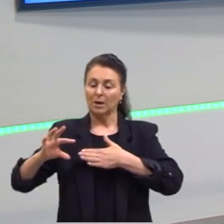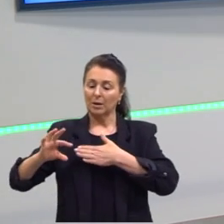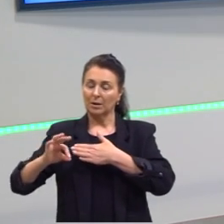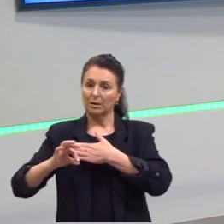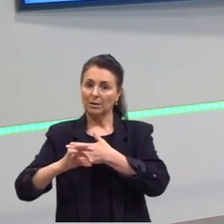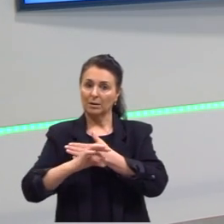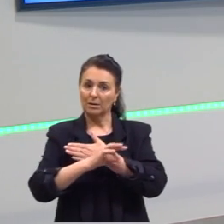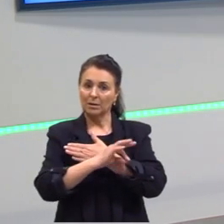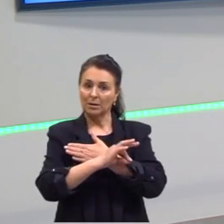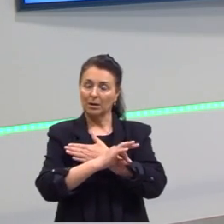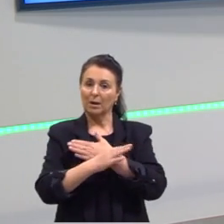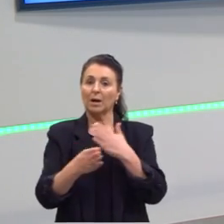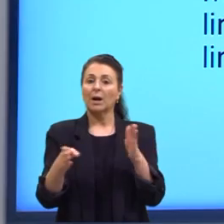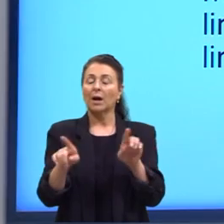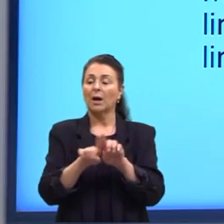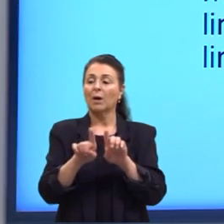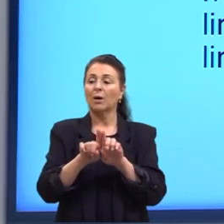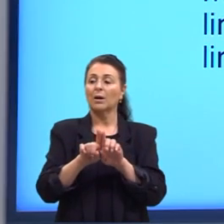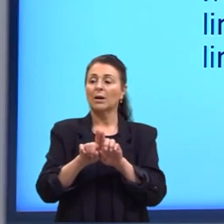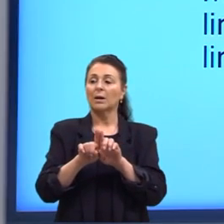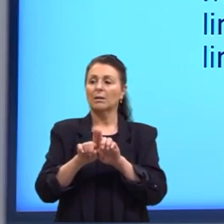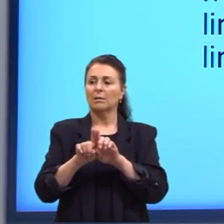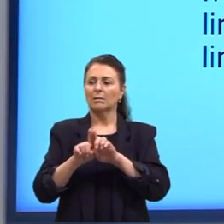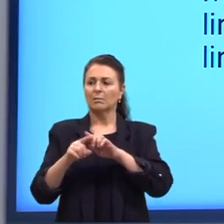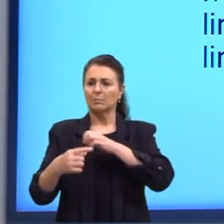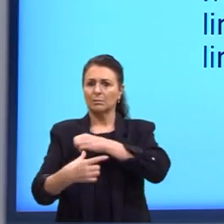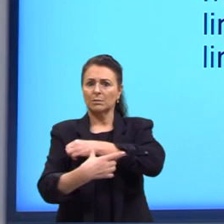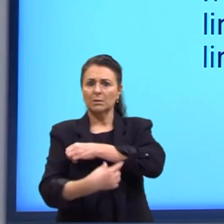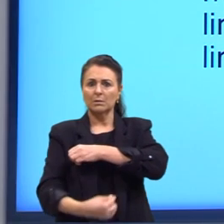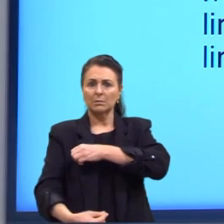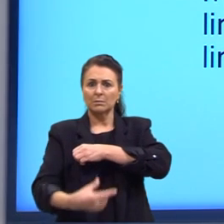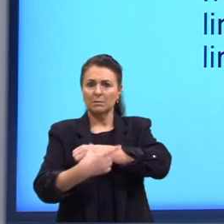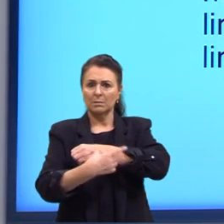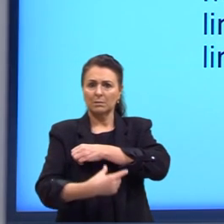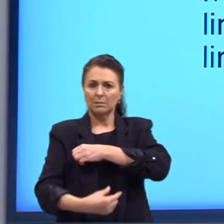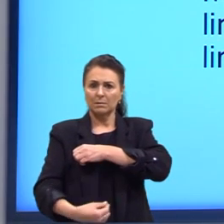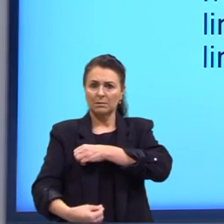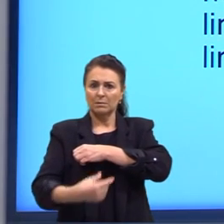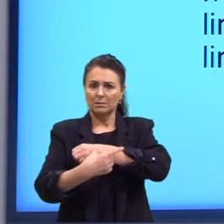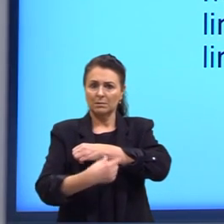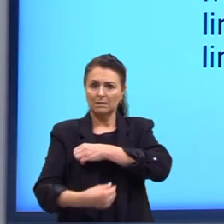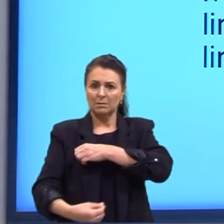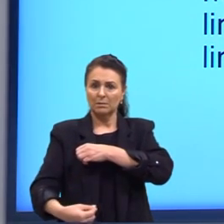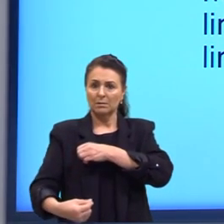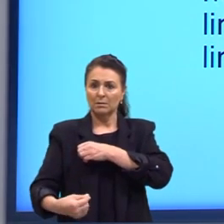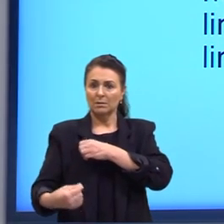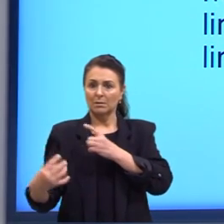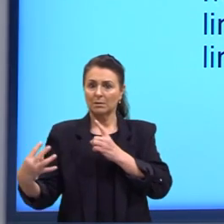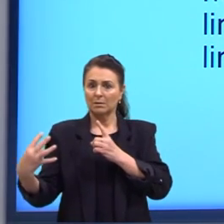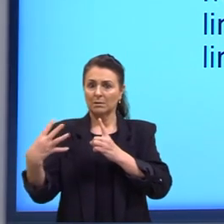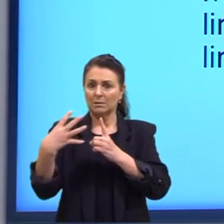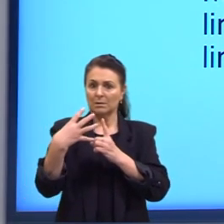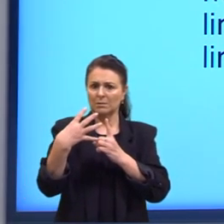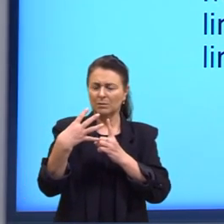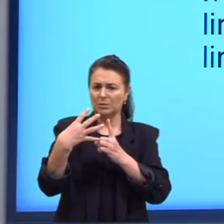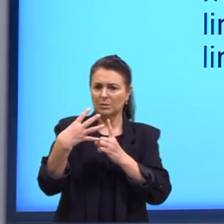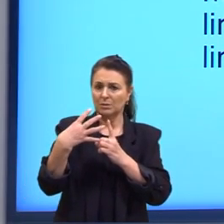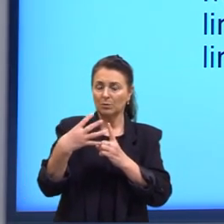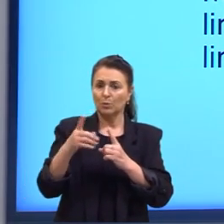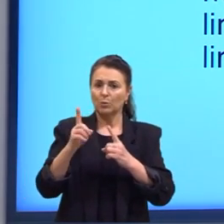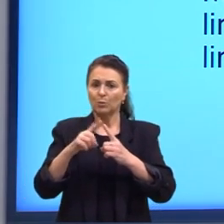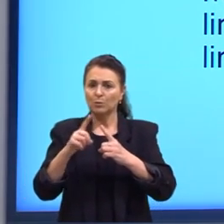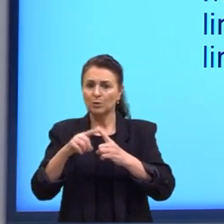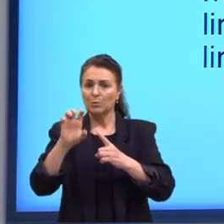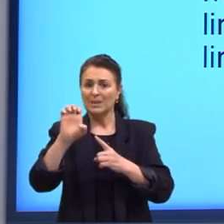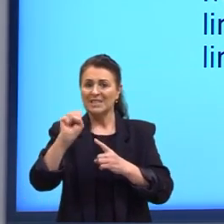estilística como o nome próprio diz né tem a ver com o estilo né o